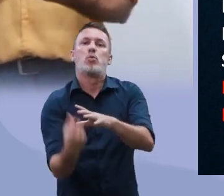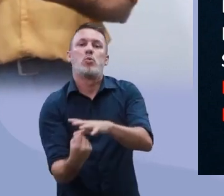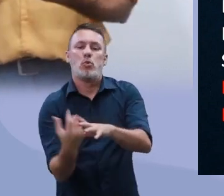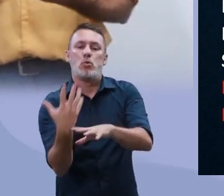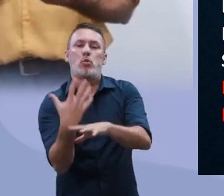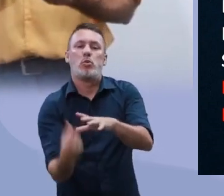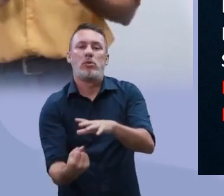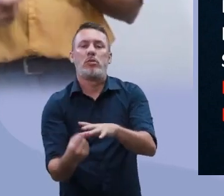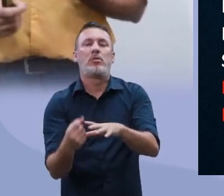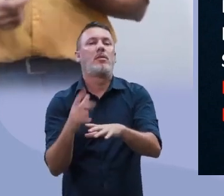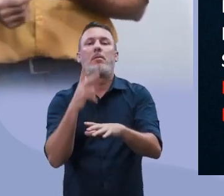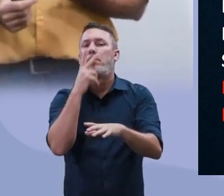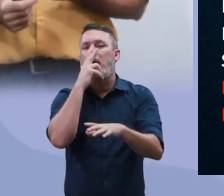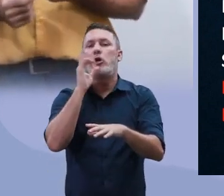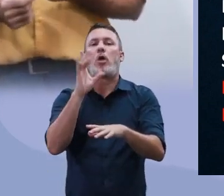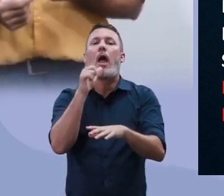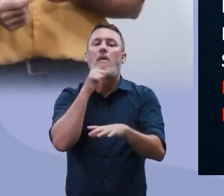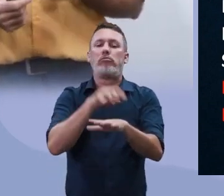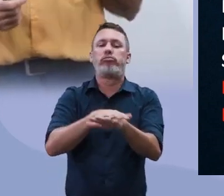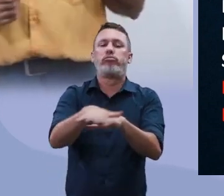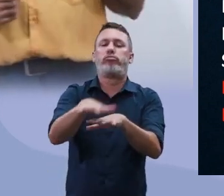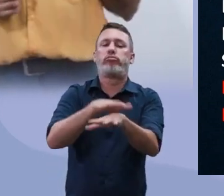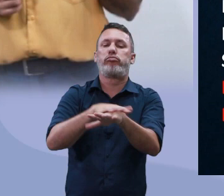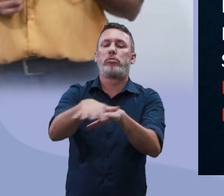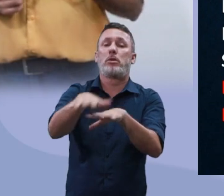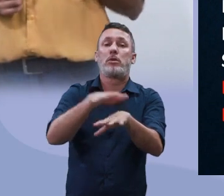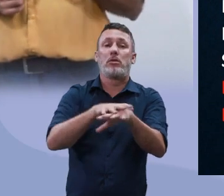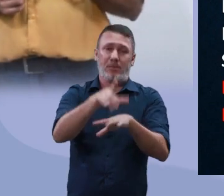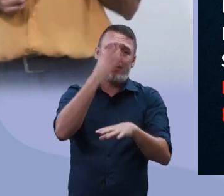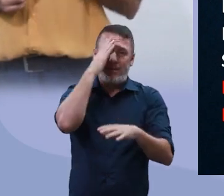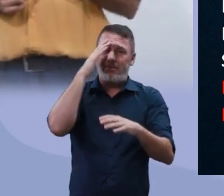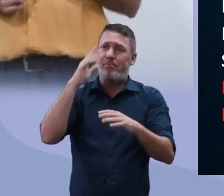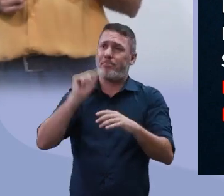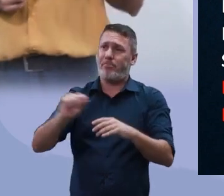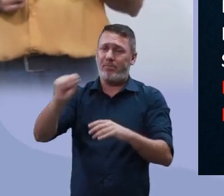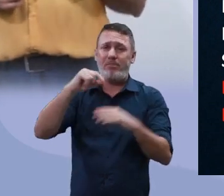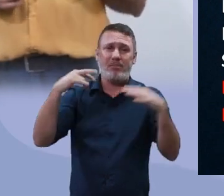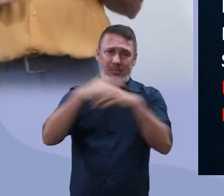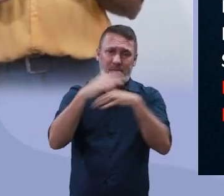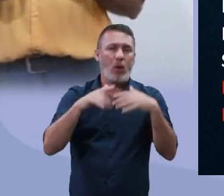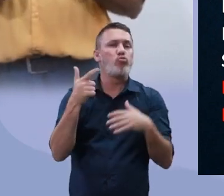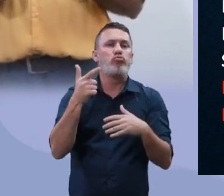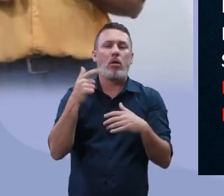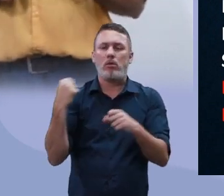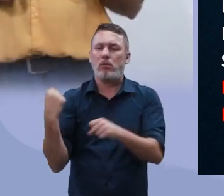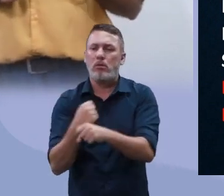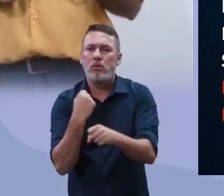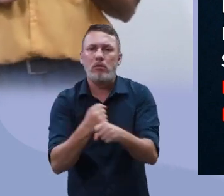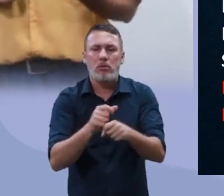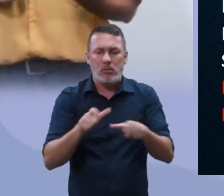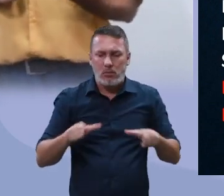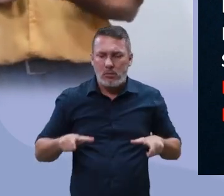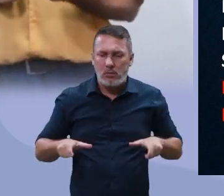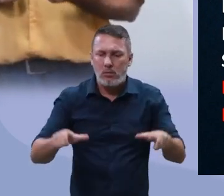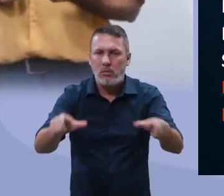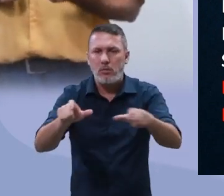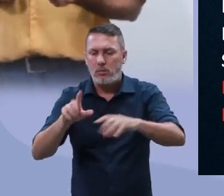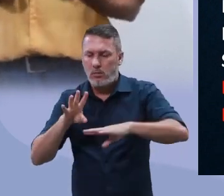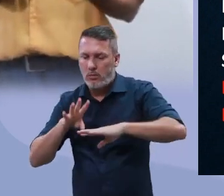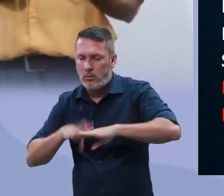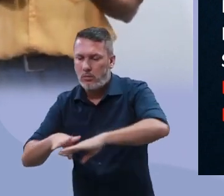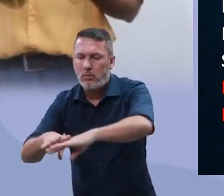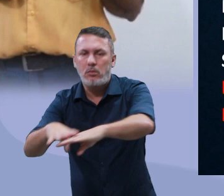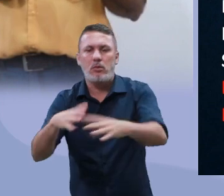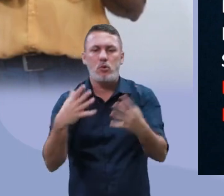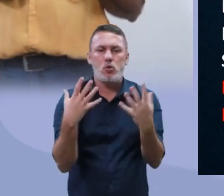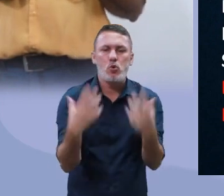forma superficial. E aí o que acontece? É muito comum nas cidades você não ter uma captação de águas pluviais de forma representativa.